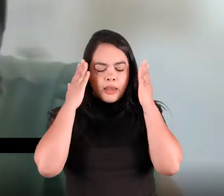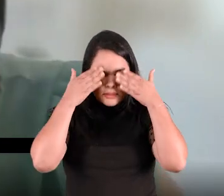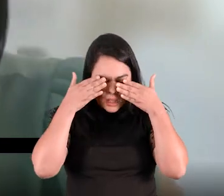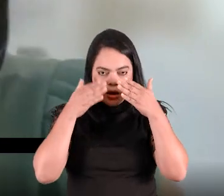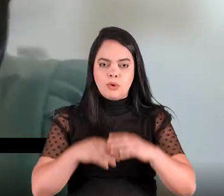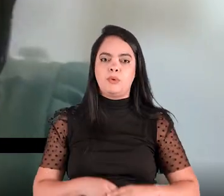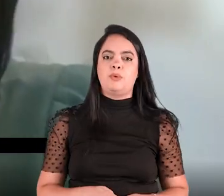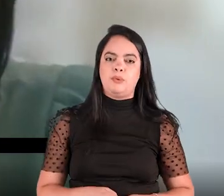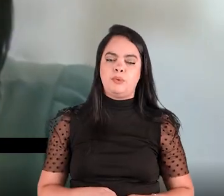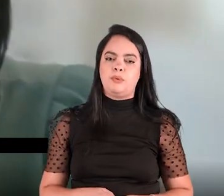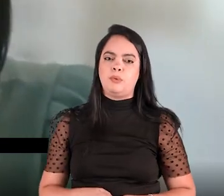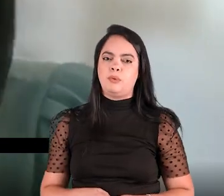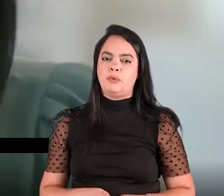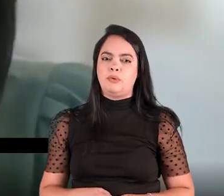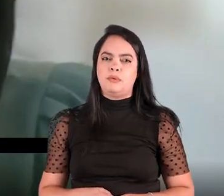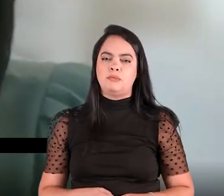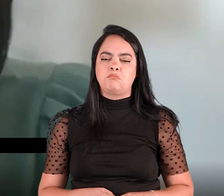faz cerca de